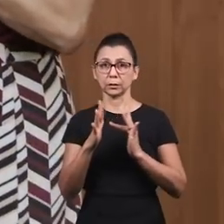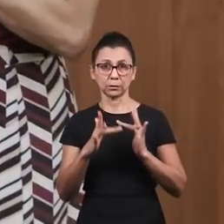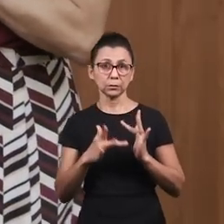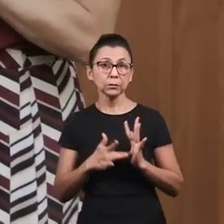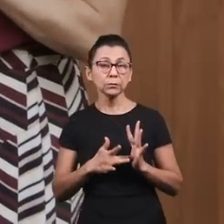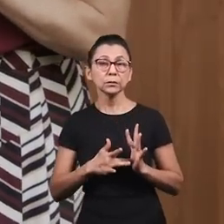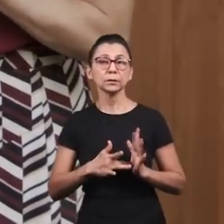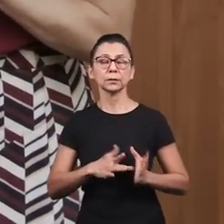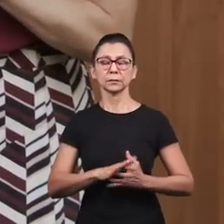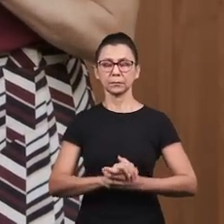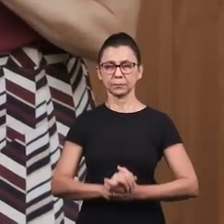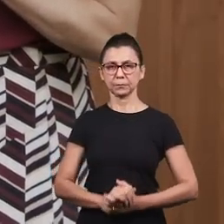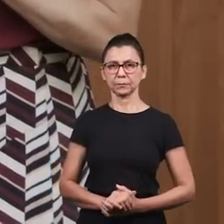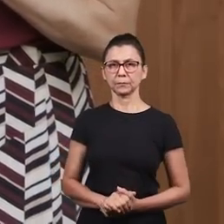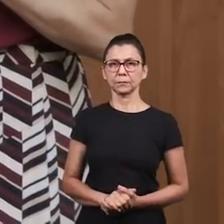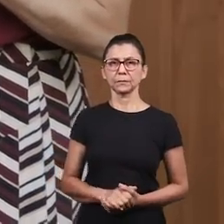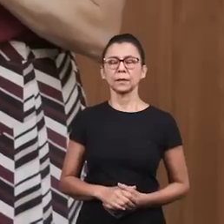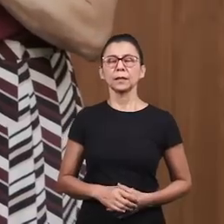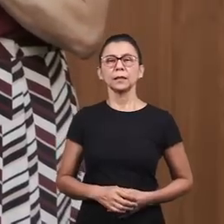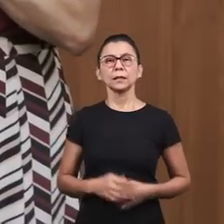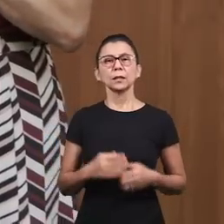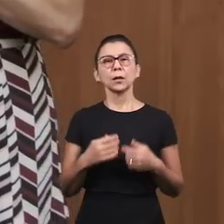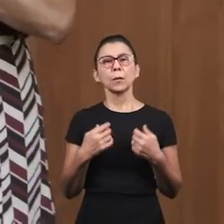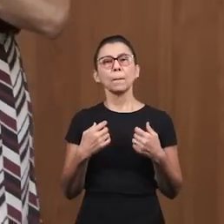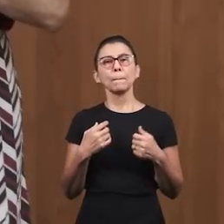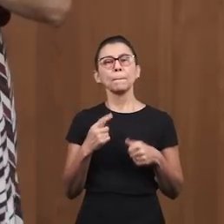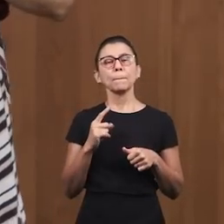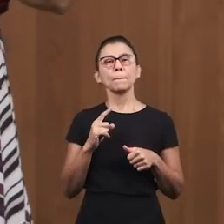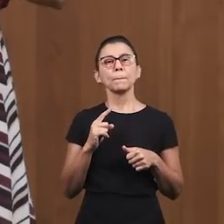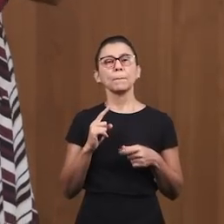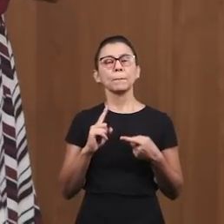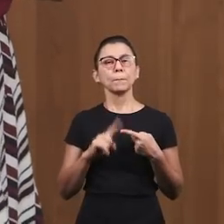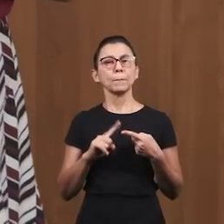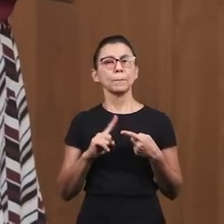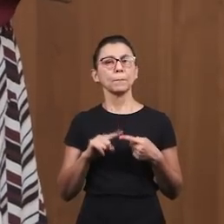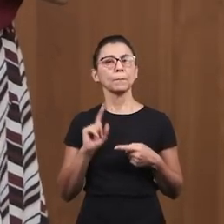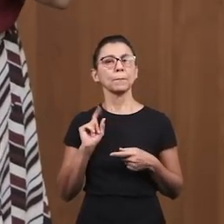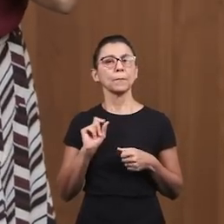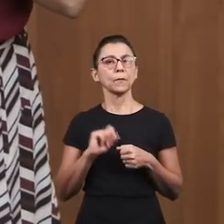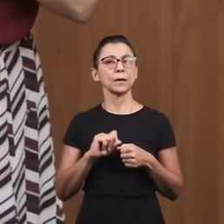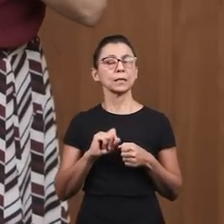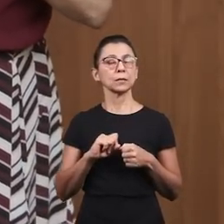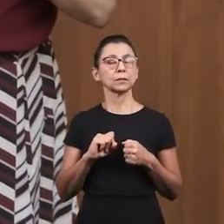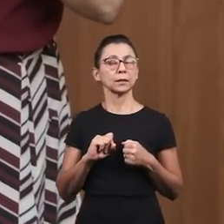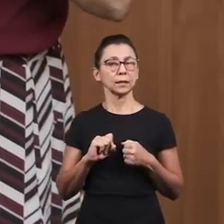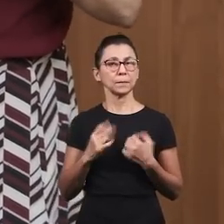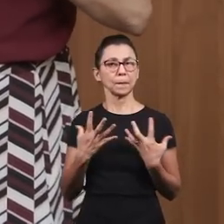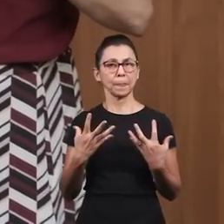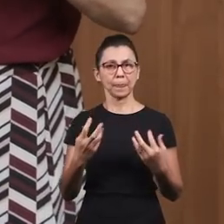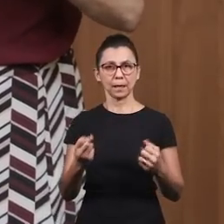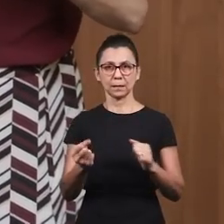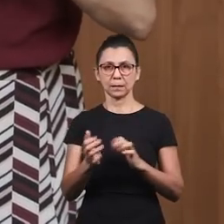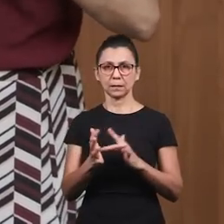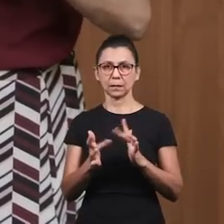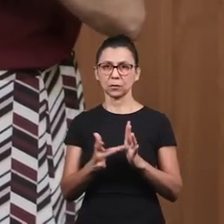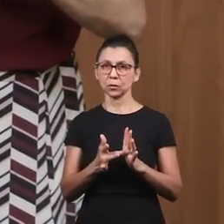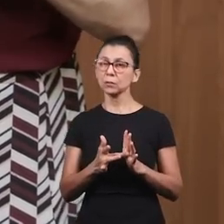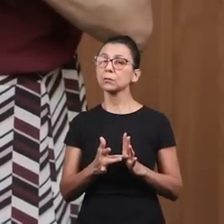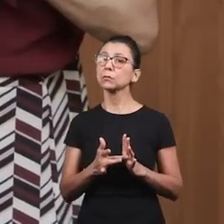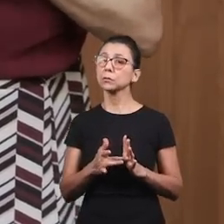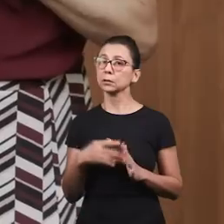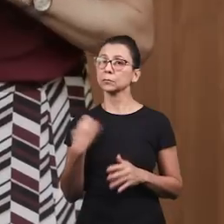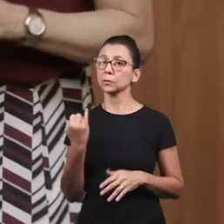fazer? Primeiro, o início de tudo é aceitar Jesus no